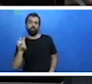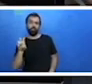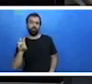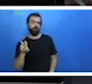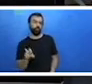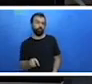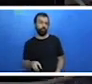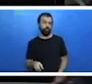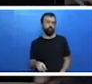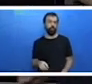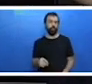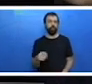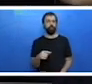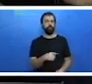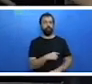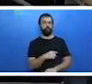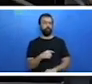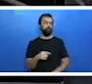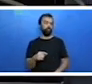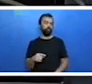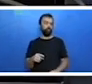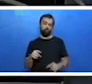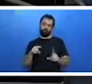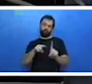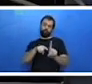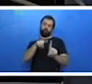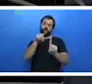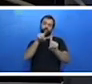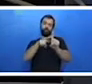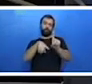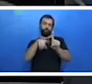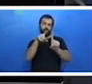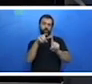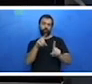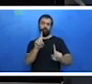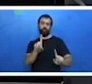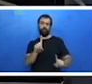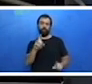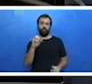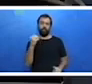de temperatura, né? Aqui nós temos um exemplo de 18